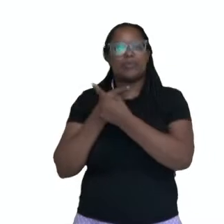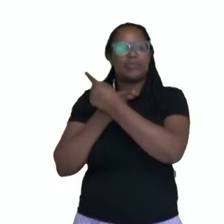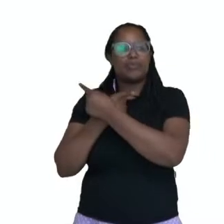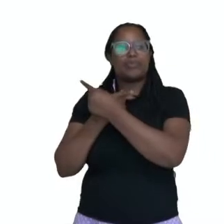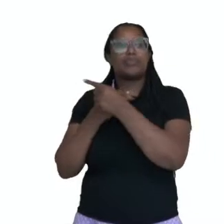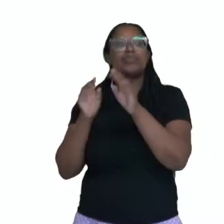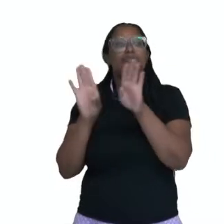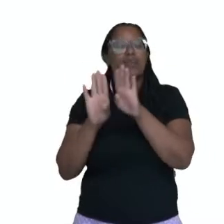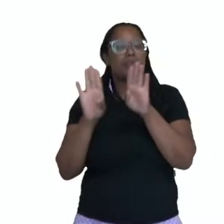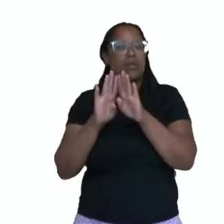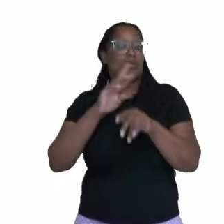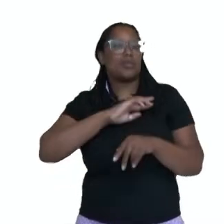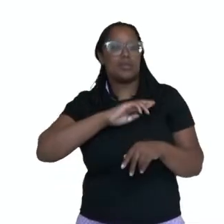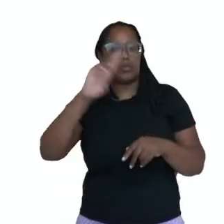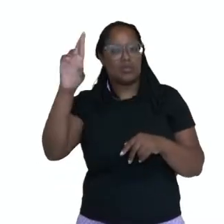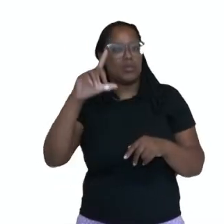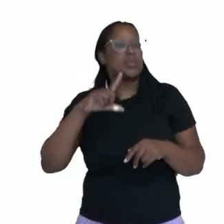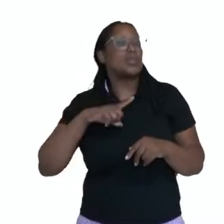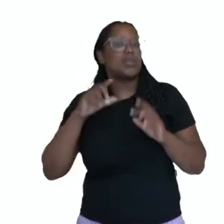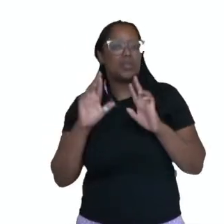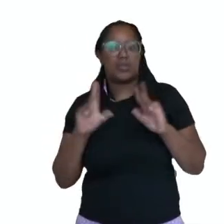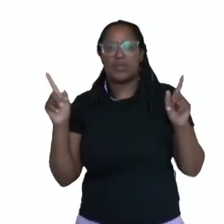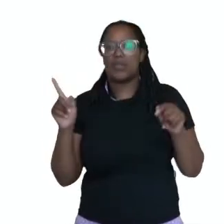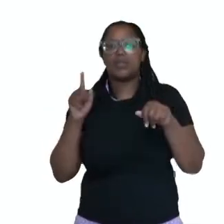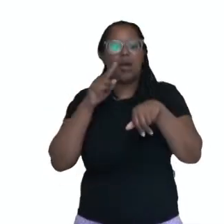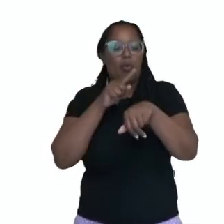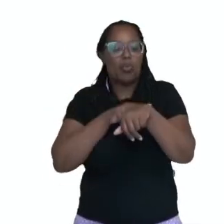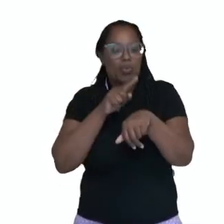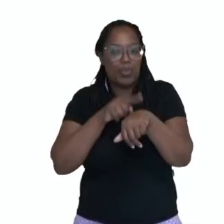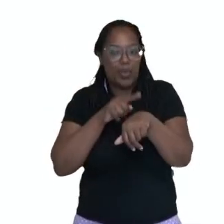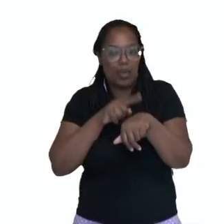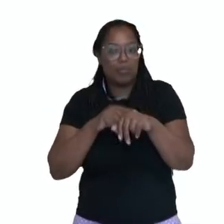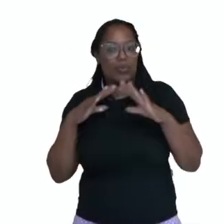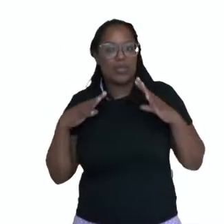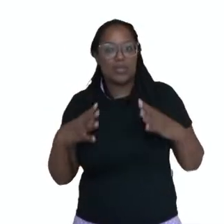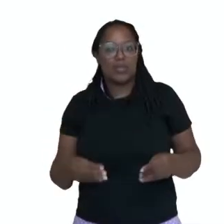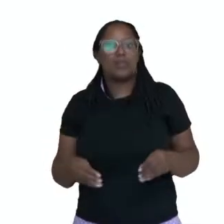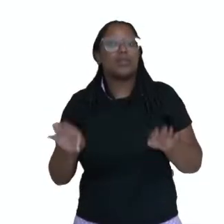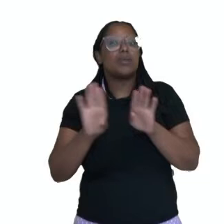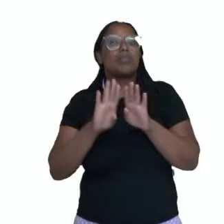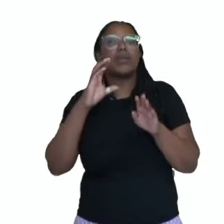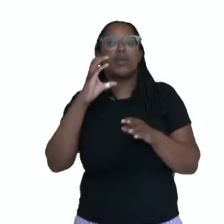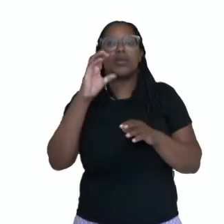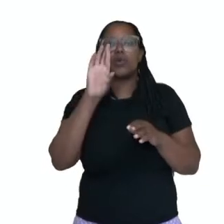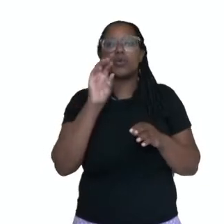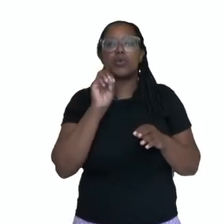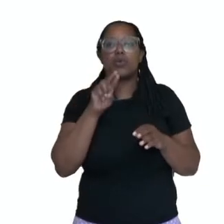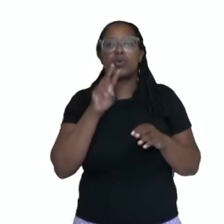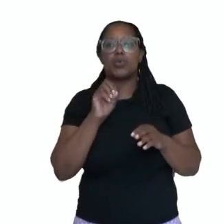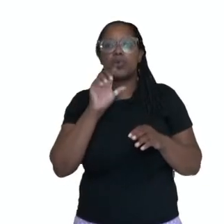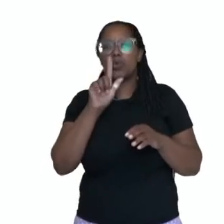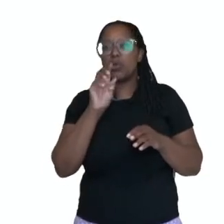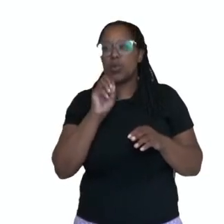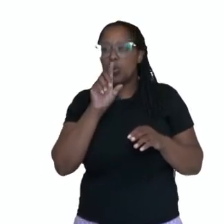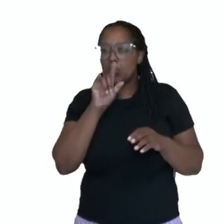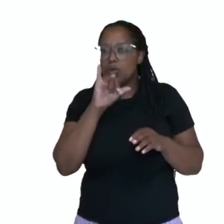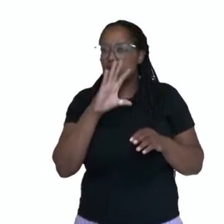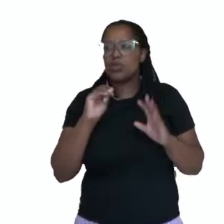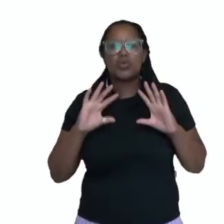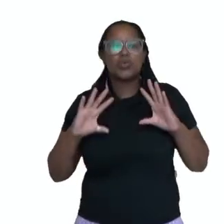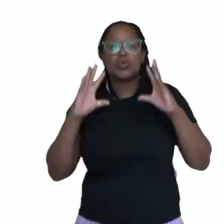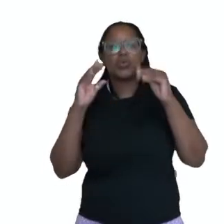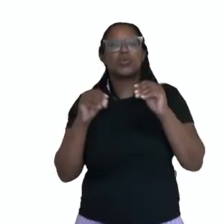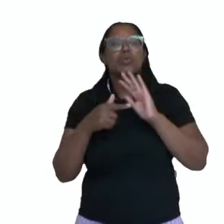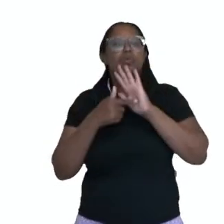Para as religiões, há uma diferença entre o tempo profano, cronológico, e o tempo sagrado, tudo que merece veneração